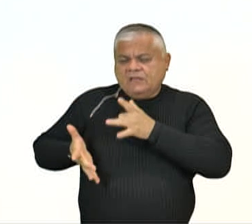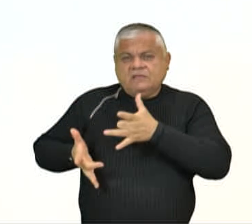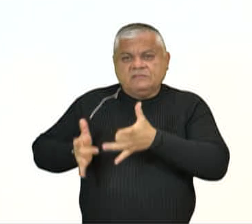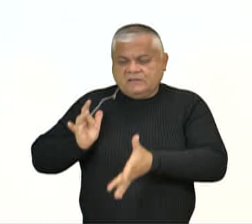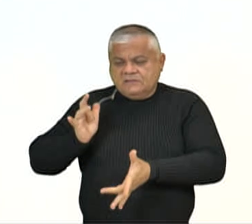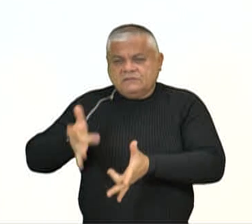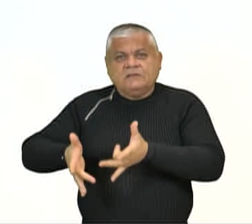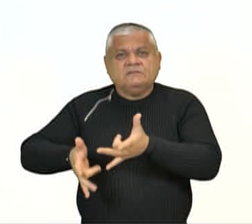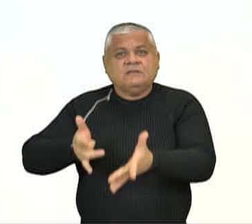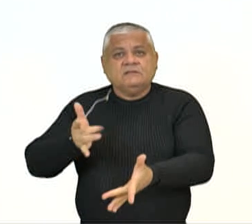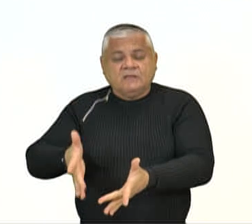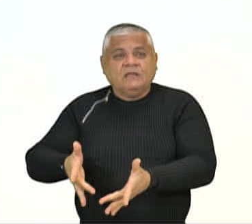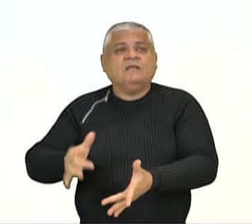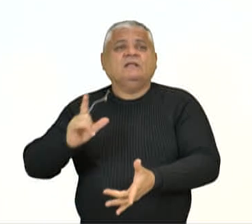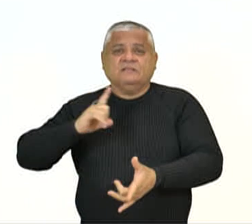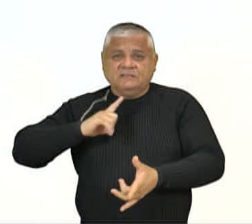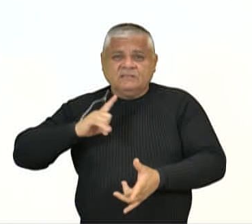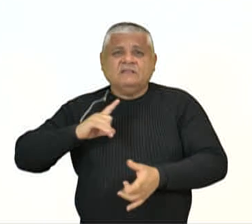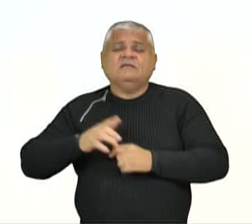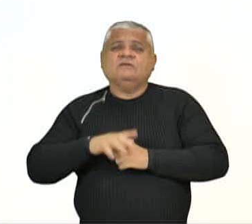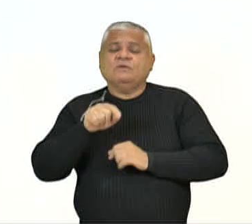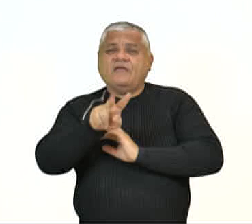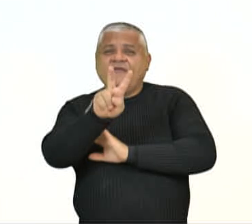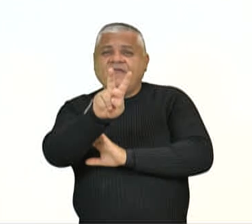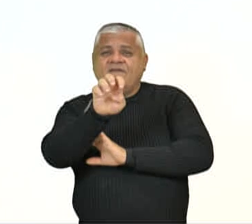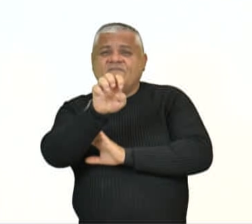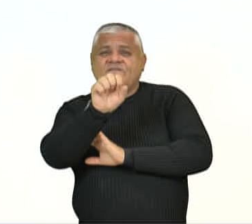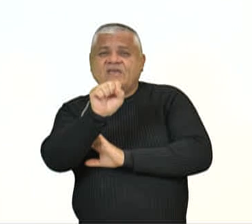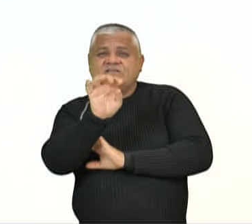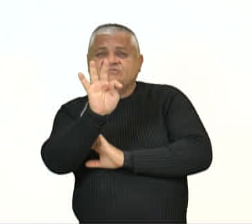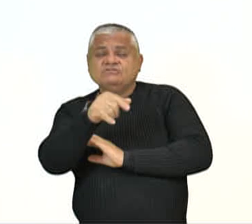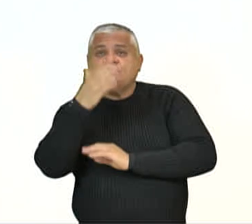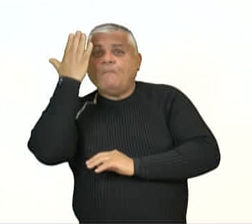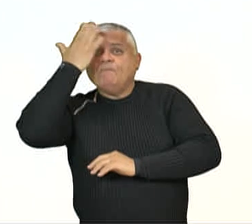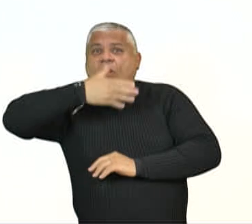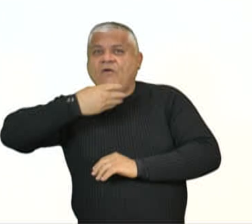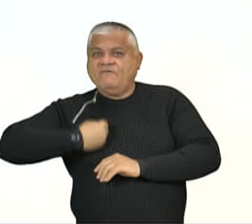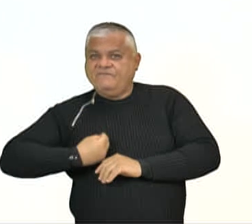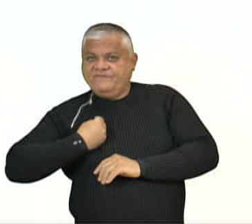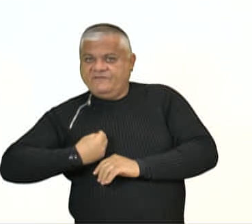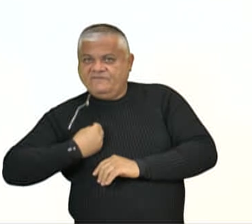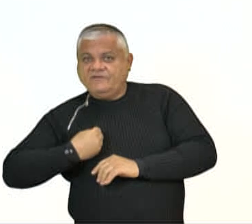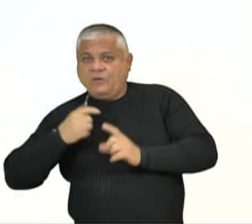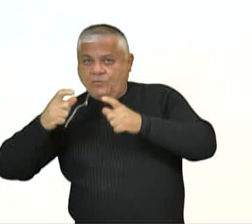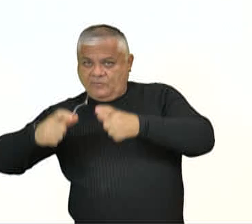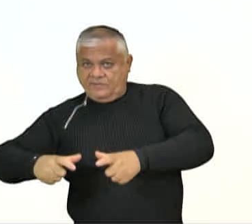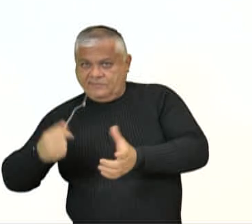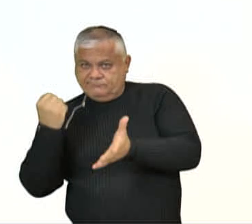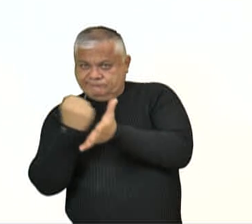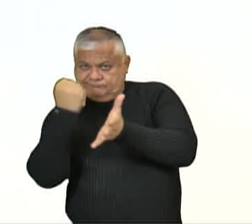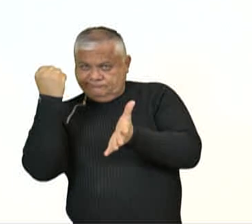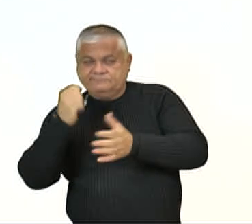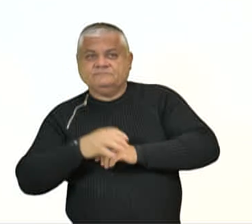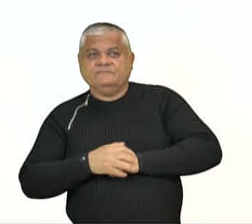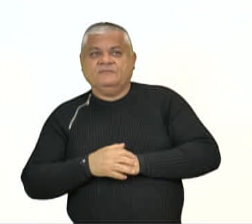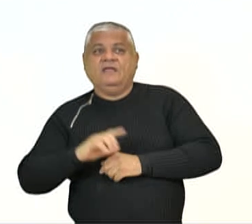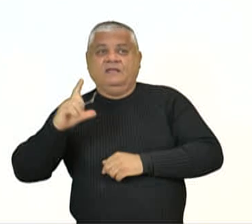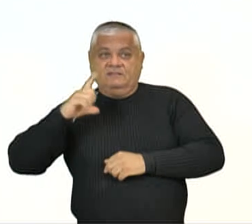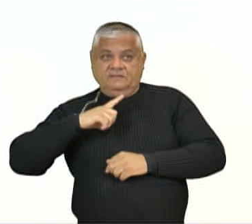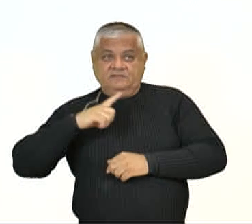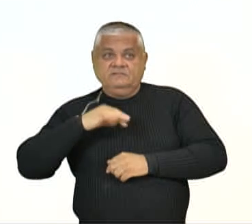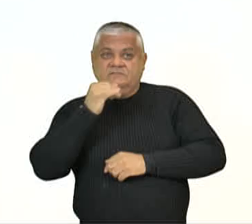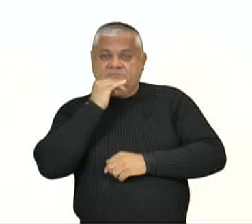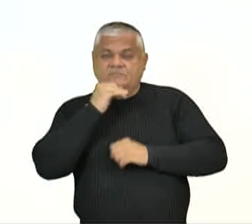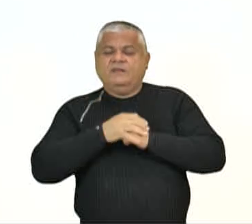mortais ou alguns vestígios, mostrando que eles estavam presentes naquela região. Aqui a gente pode trabalhar fósseis